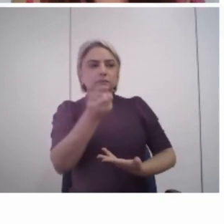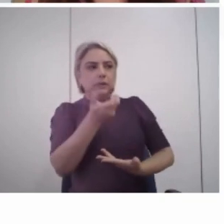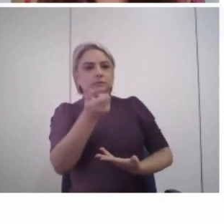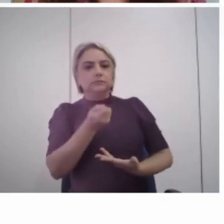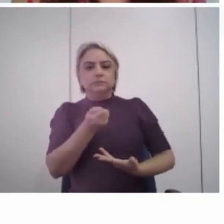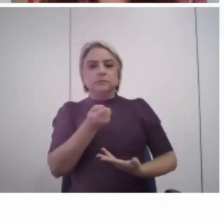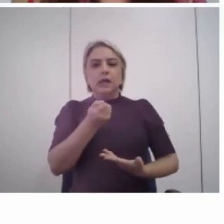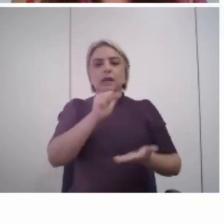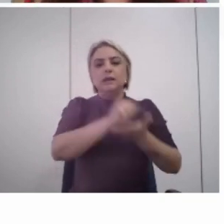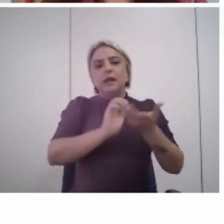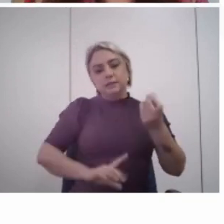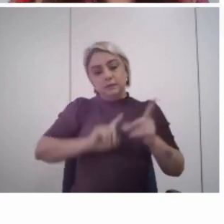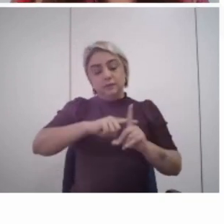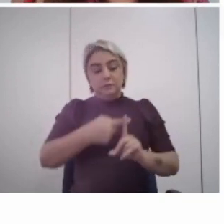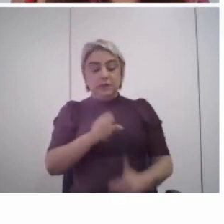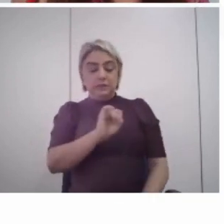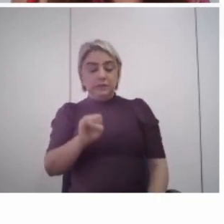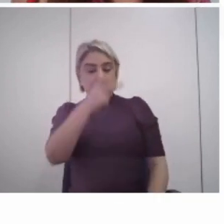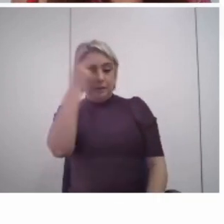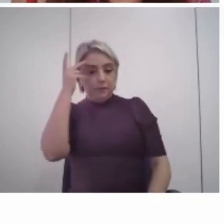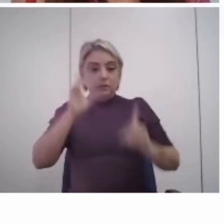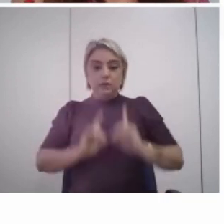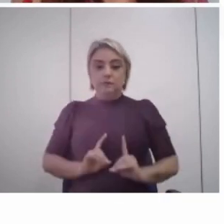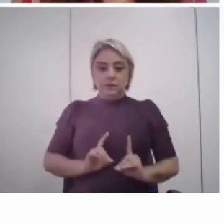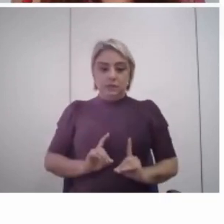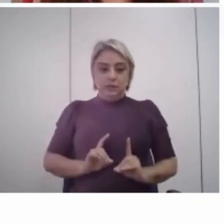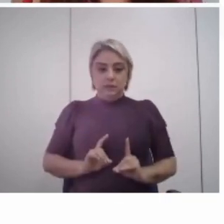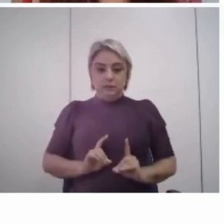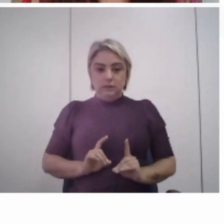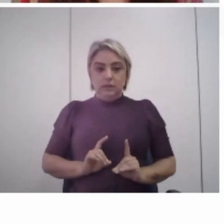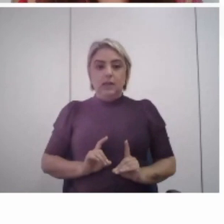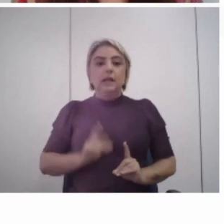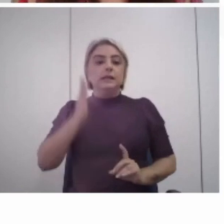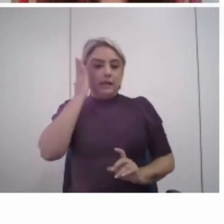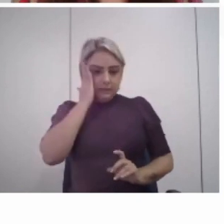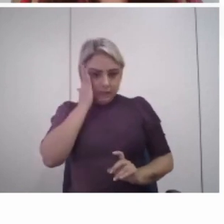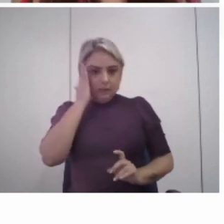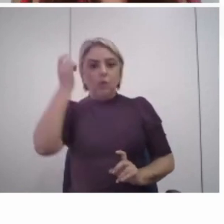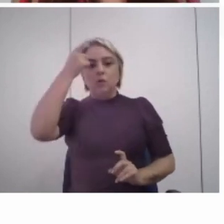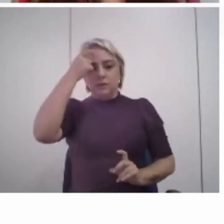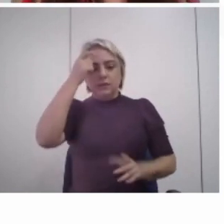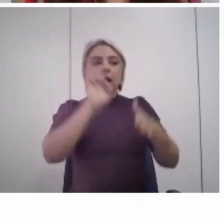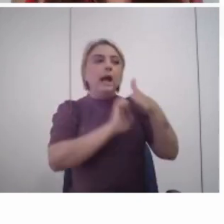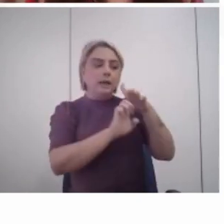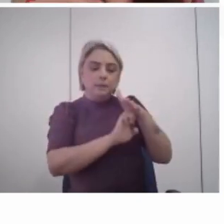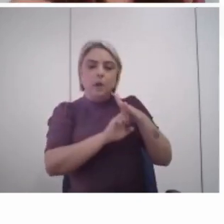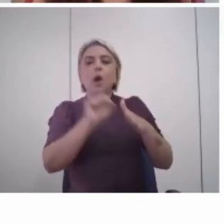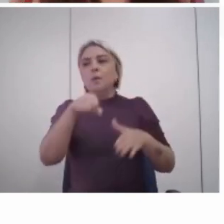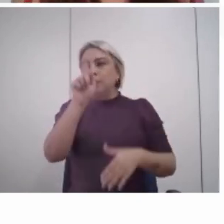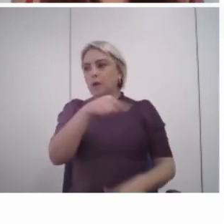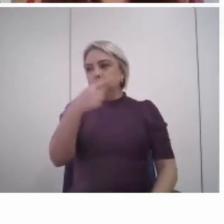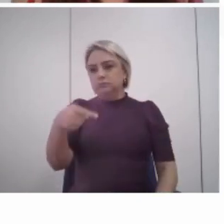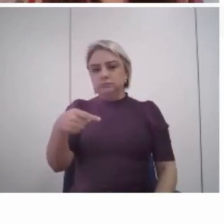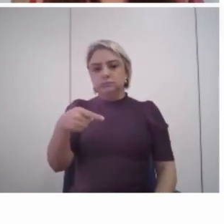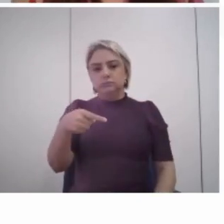ação afirmativa. Então, se a pessoa é uma pessoa com deficiência, né, sabidamente, a empresa pode marcar sim em uma